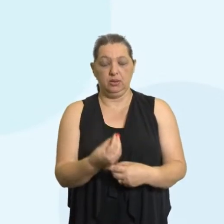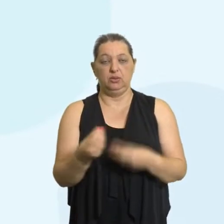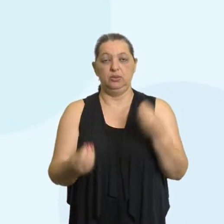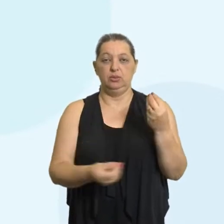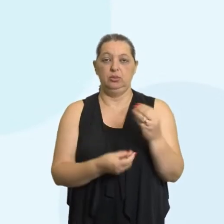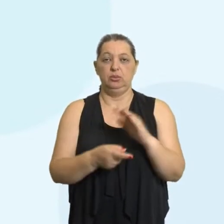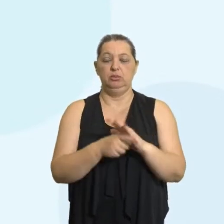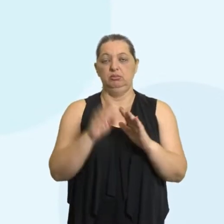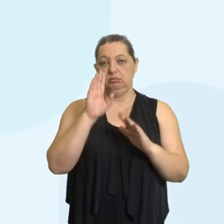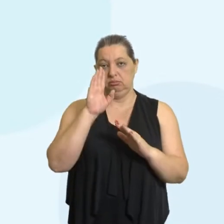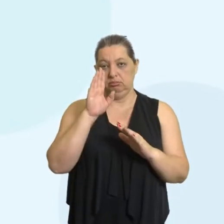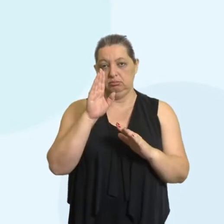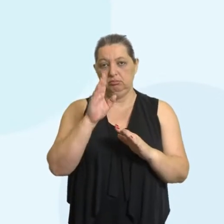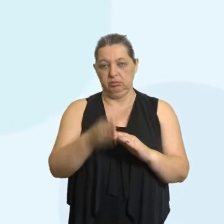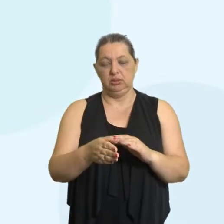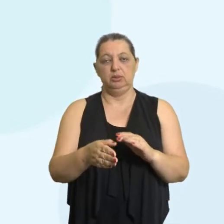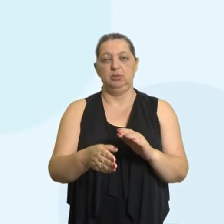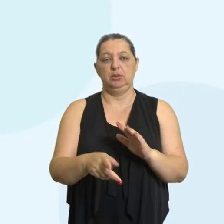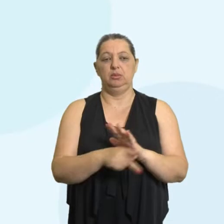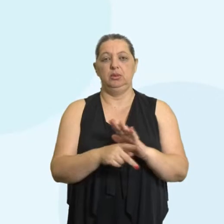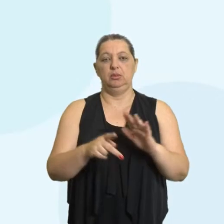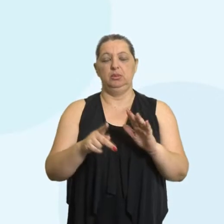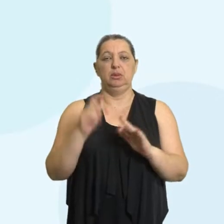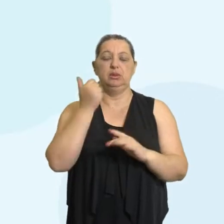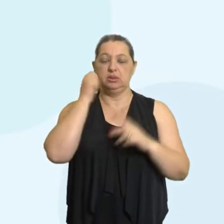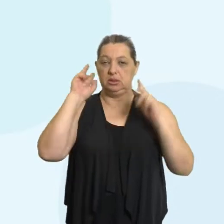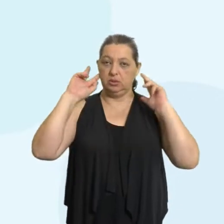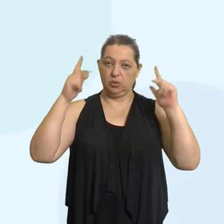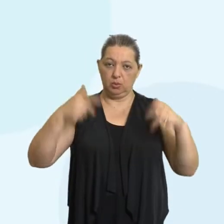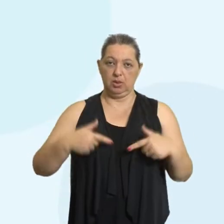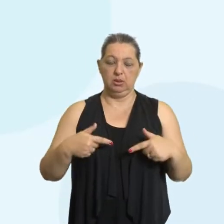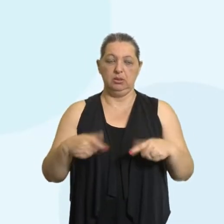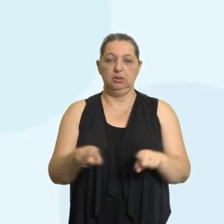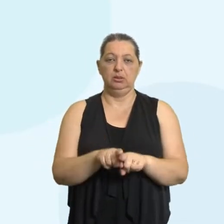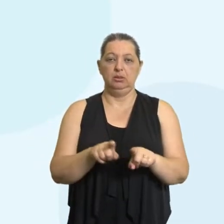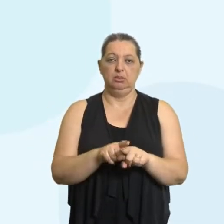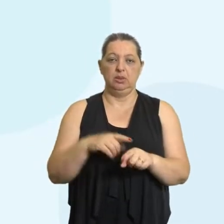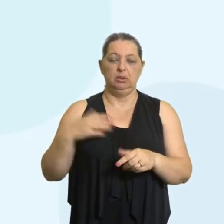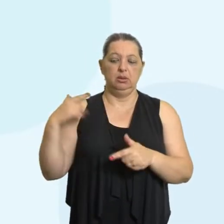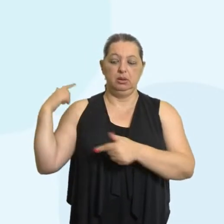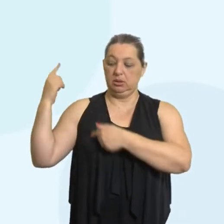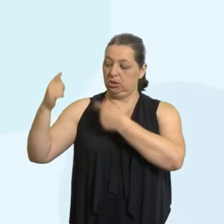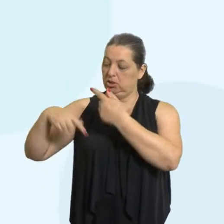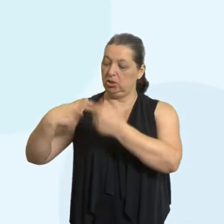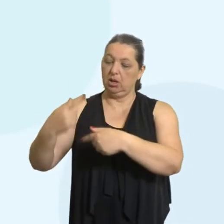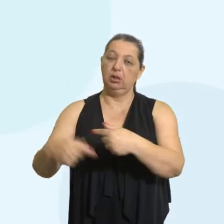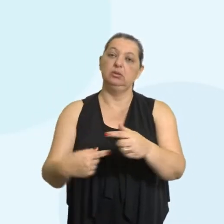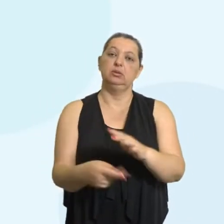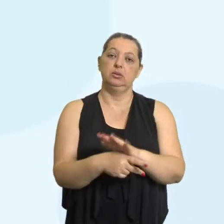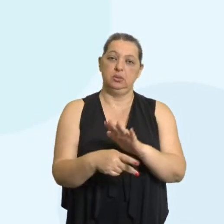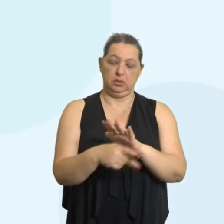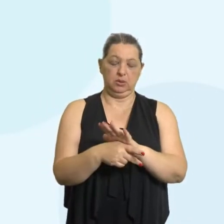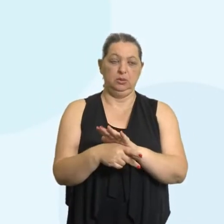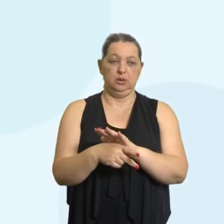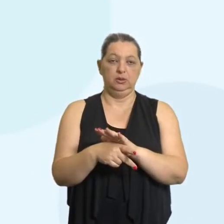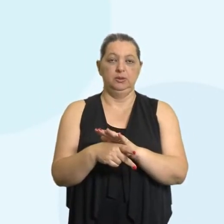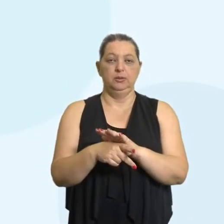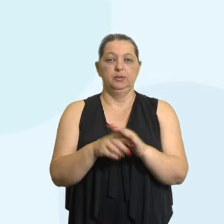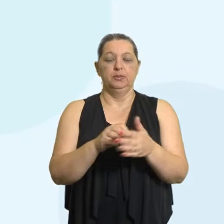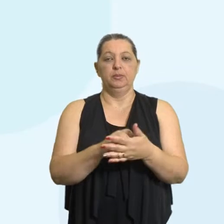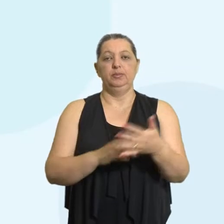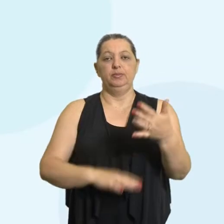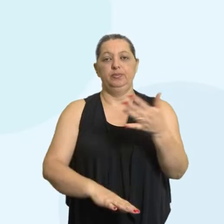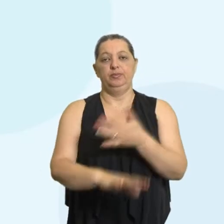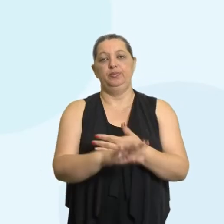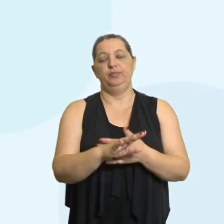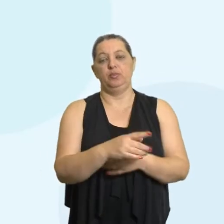como elemento fundamental das ciências humanas as tradições e aí as heranças culturais que a unidade curricular um lados